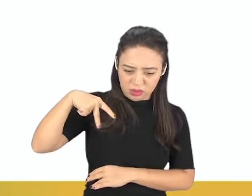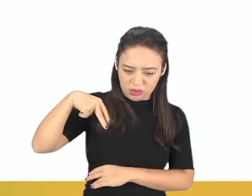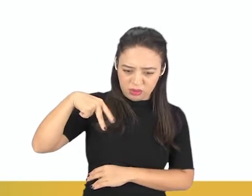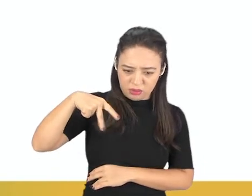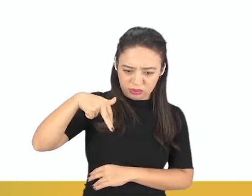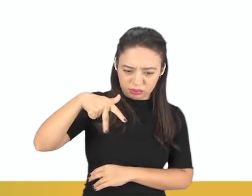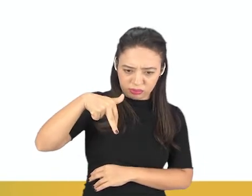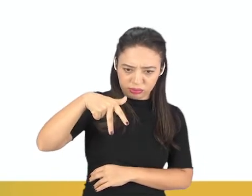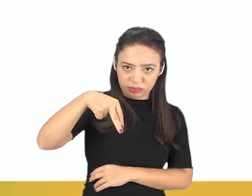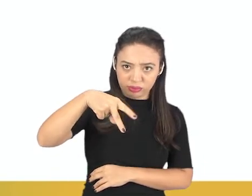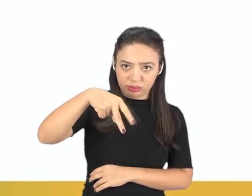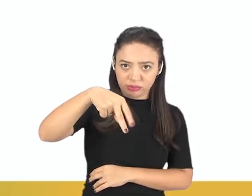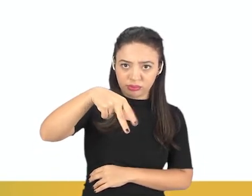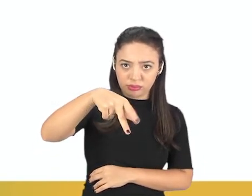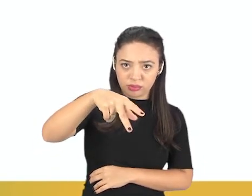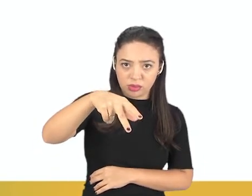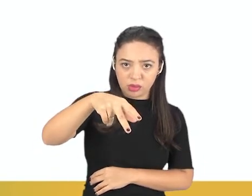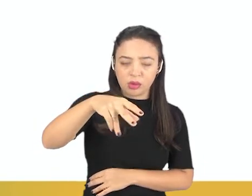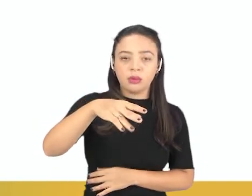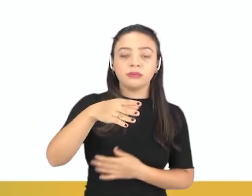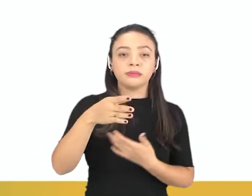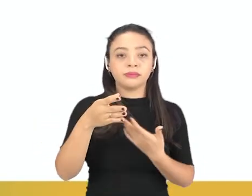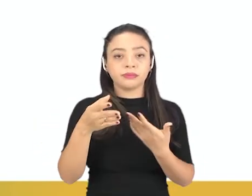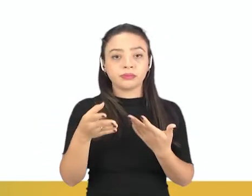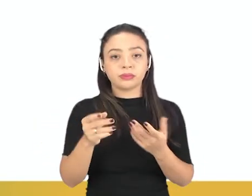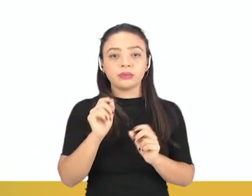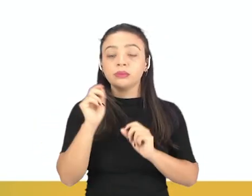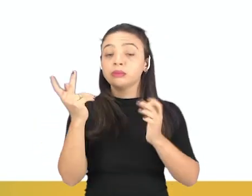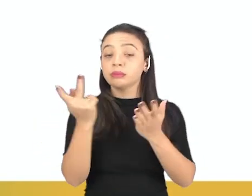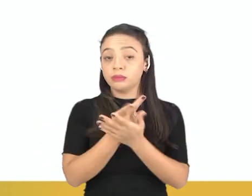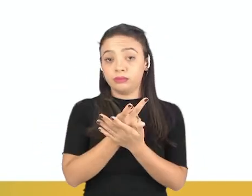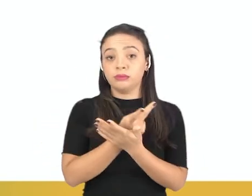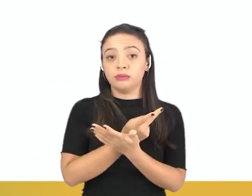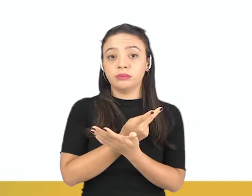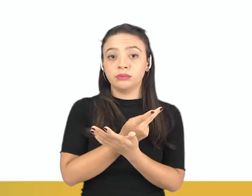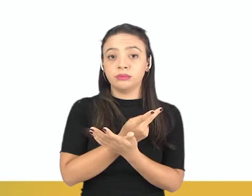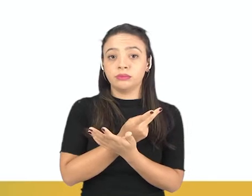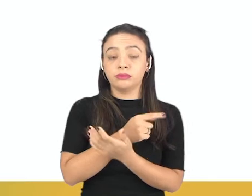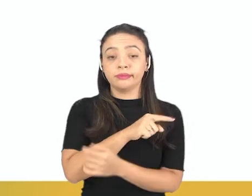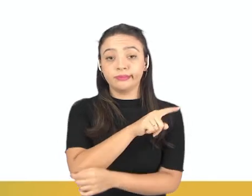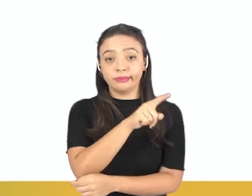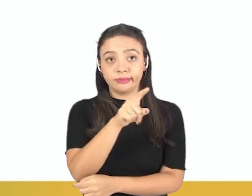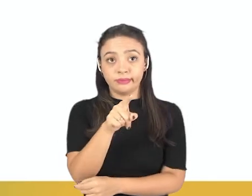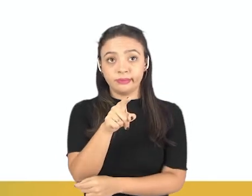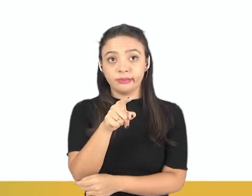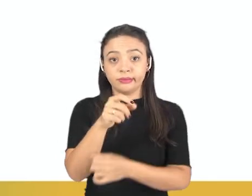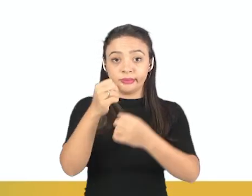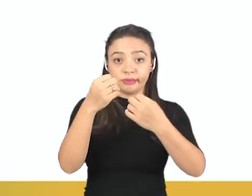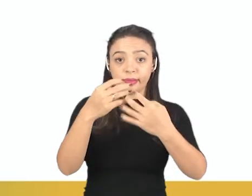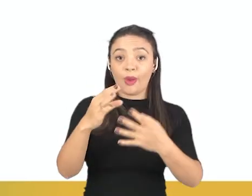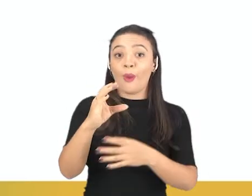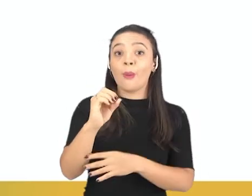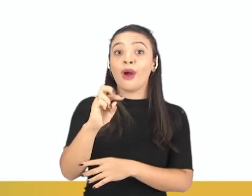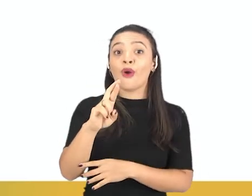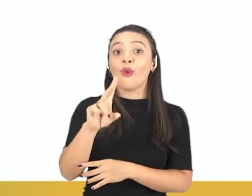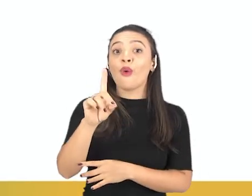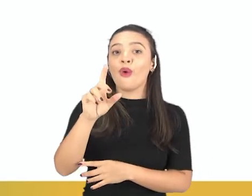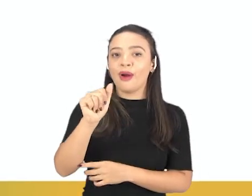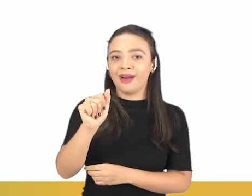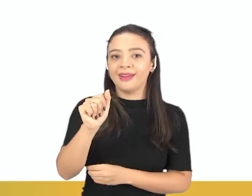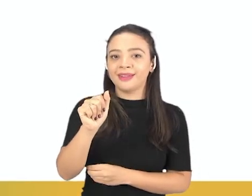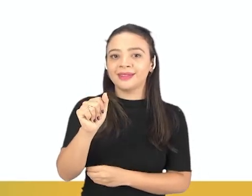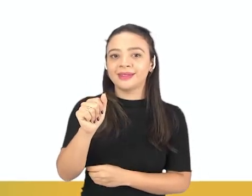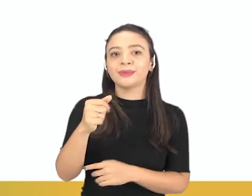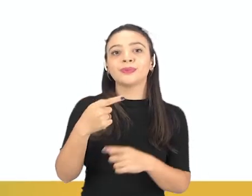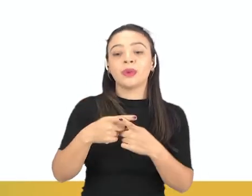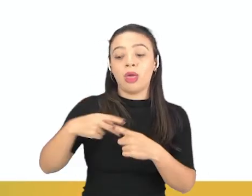reta indo sempre reto de uma ponta à outra o que que vai acontecer você vai estar descrevendo uma corda desse ciclo da